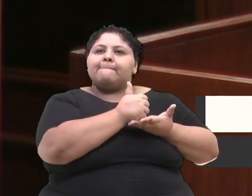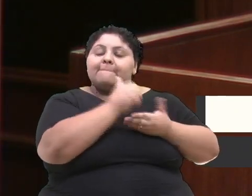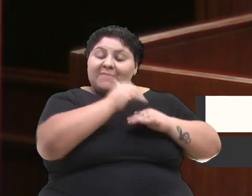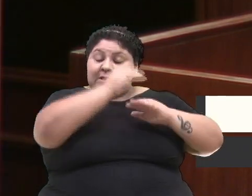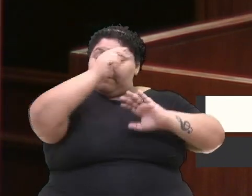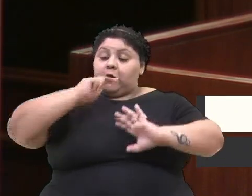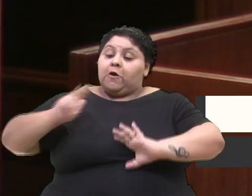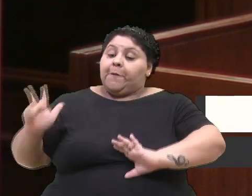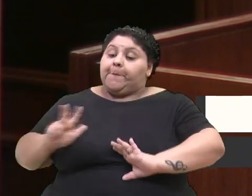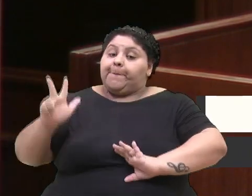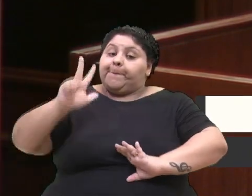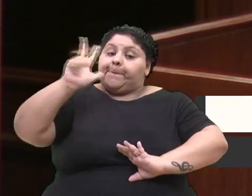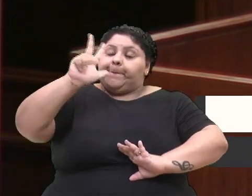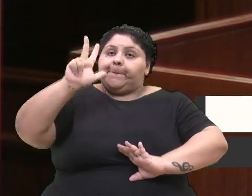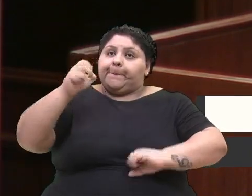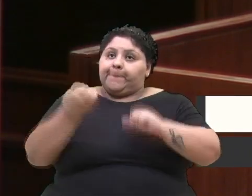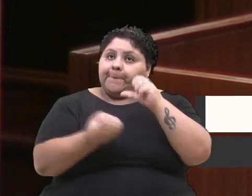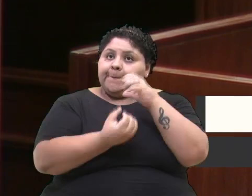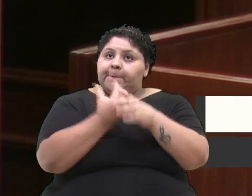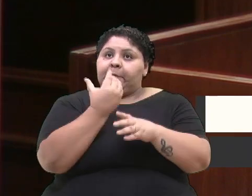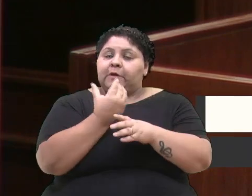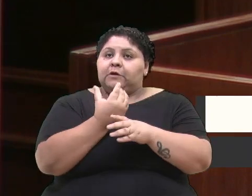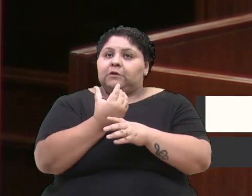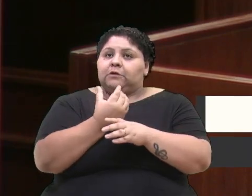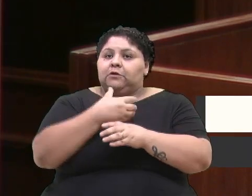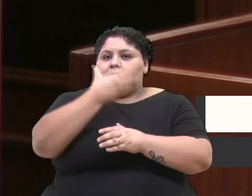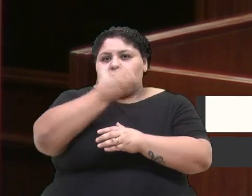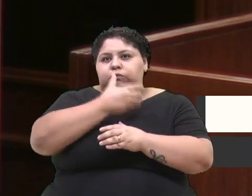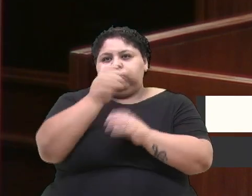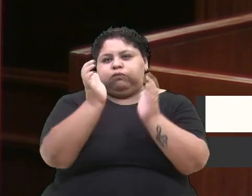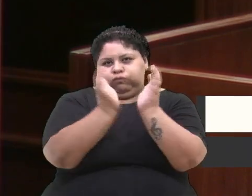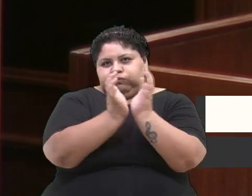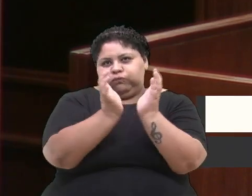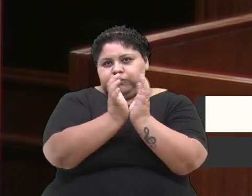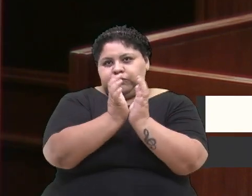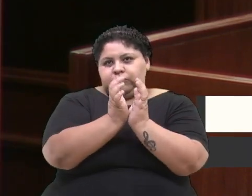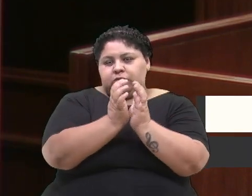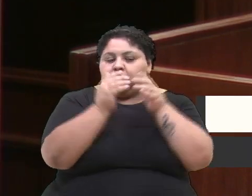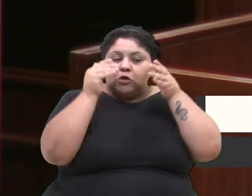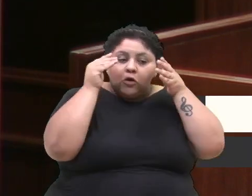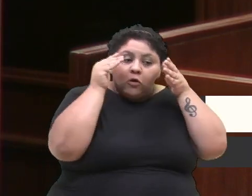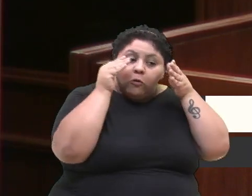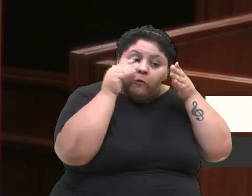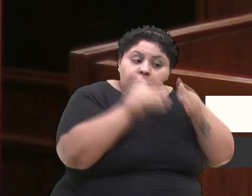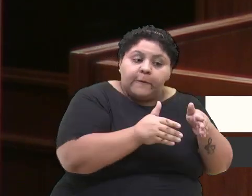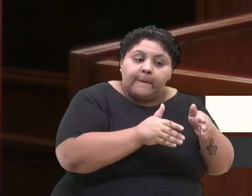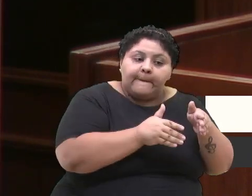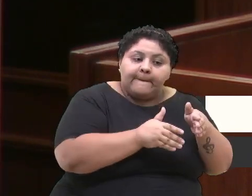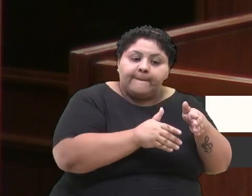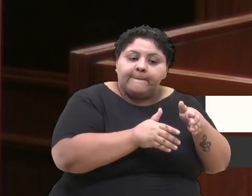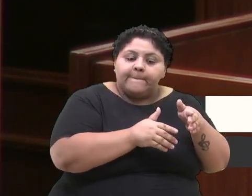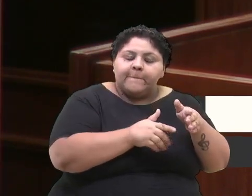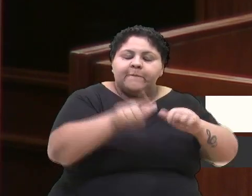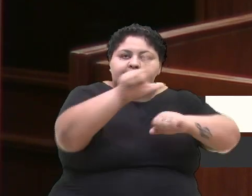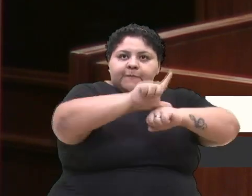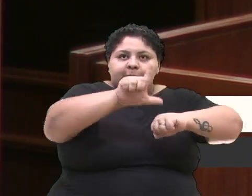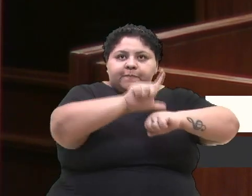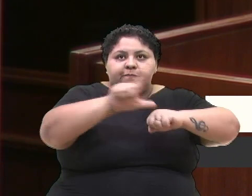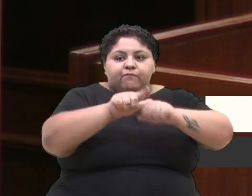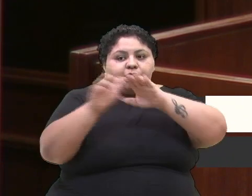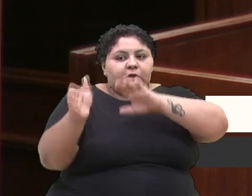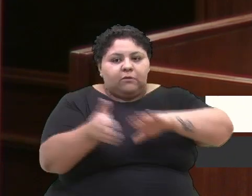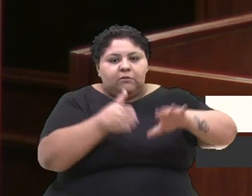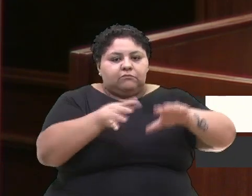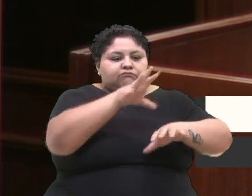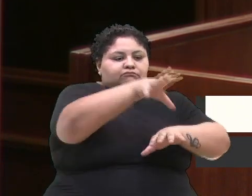valorização da produção de hortigranjeiros, com foco no incremento da comercialização de produtos colhidos